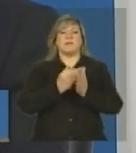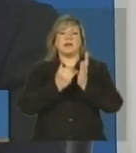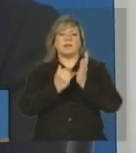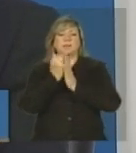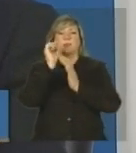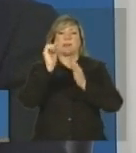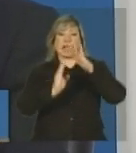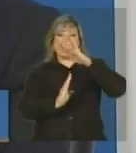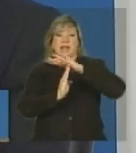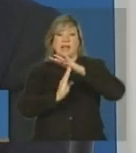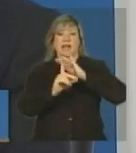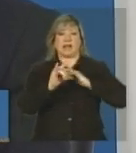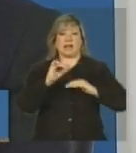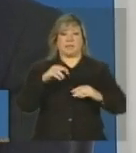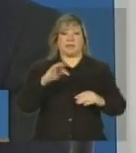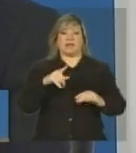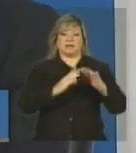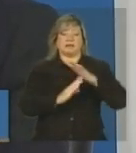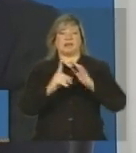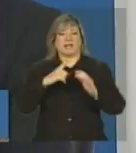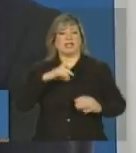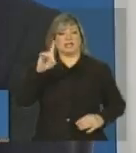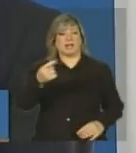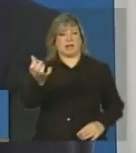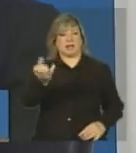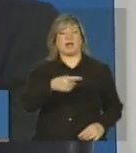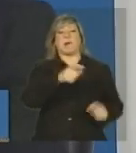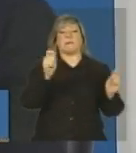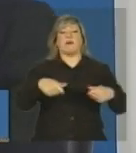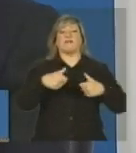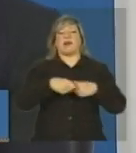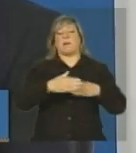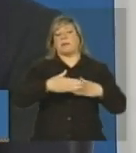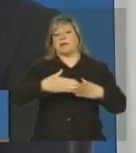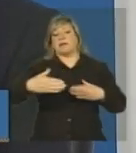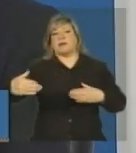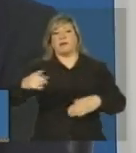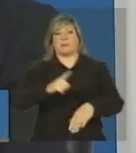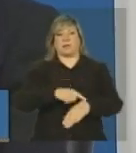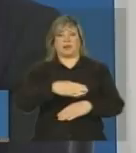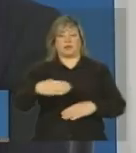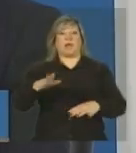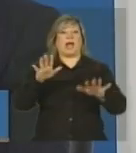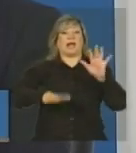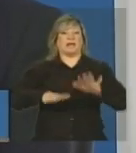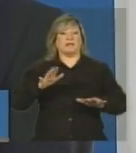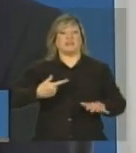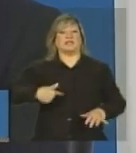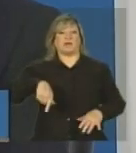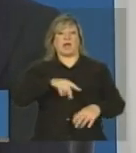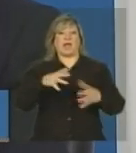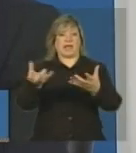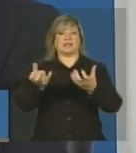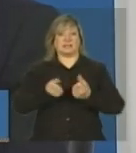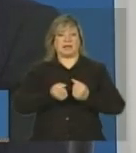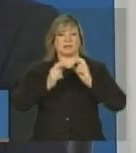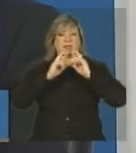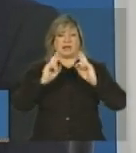daquele limite de renda que ele tem direito a receber benefício, que ele possa ficar por um período. E, às vezes, a gente recebe algumas denúncias indicando